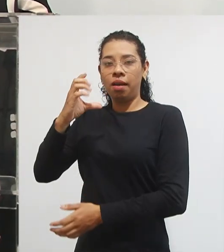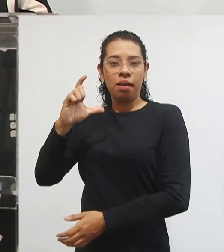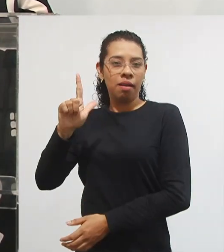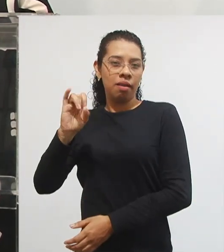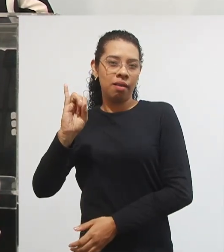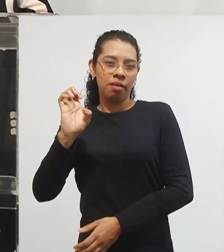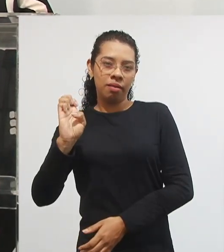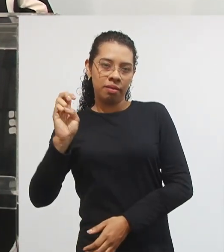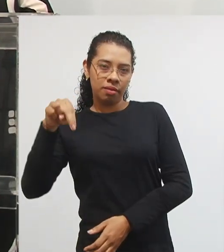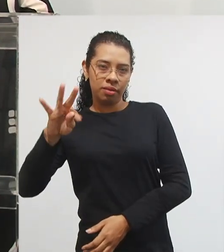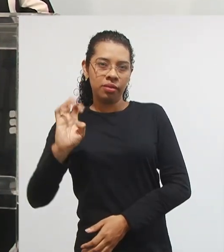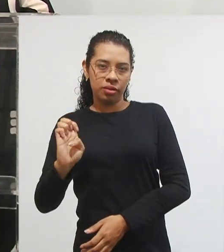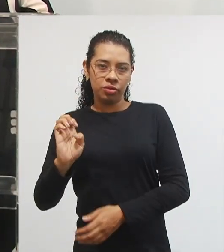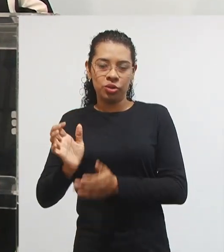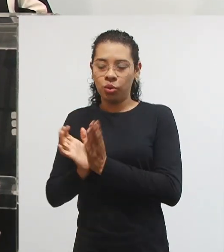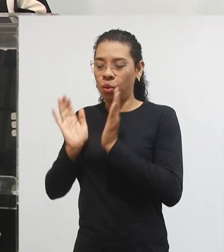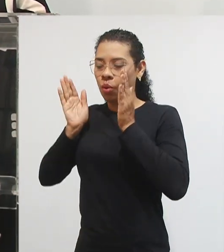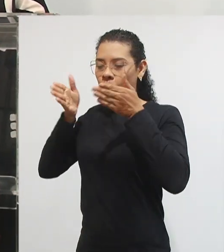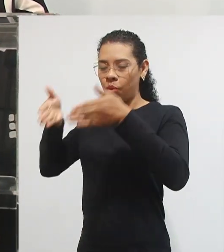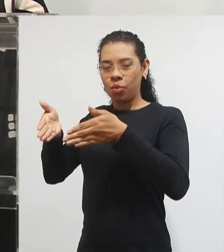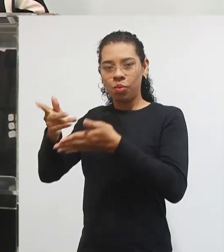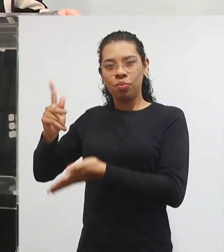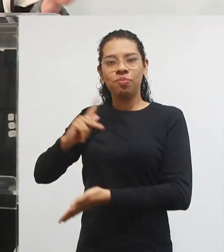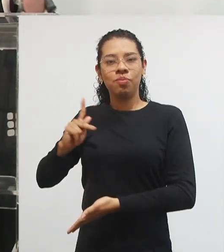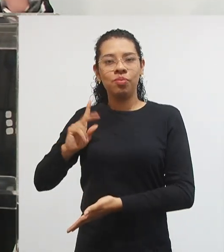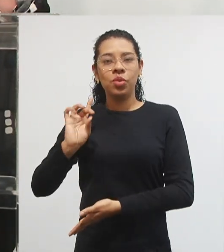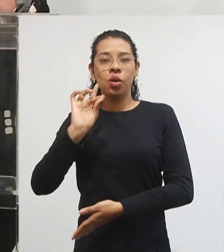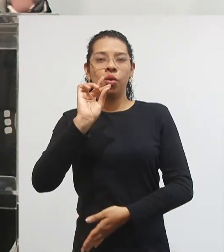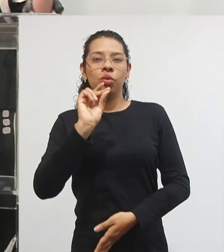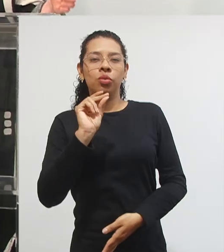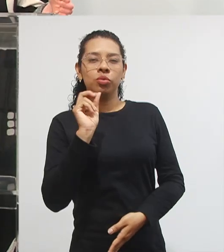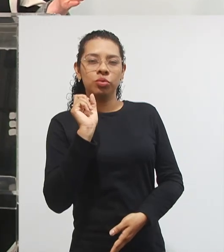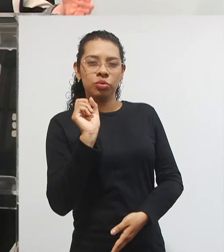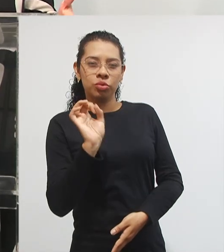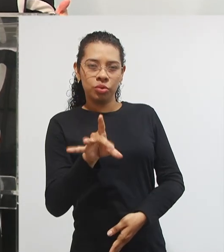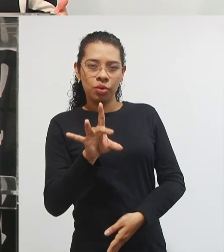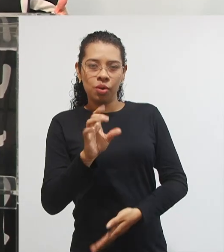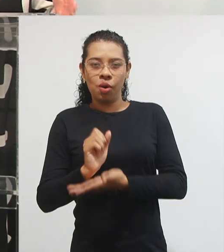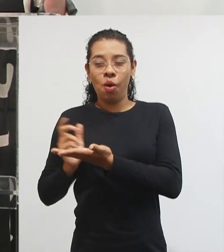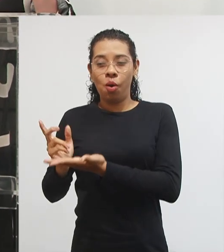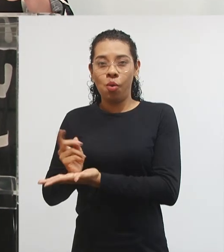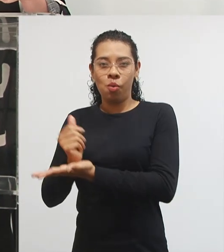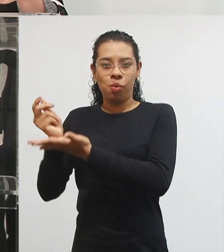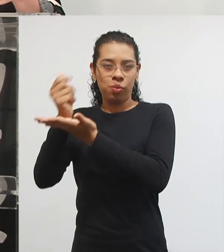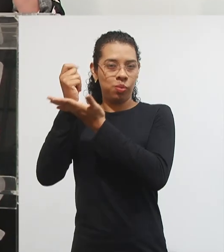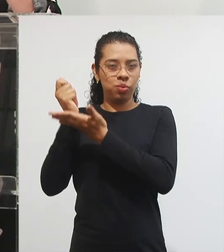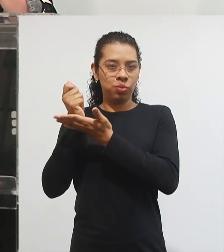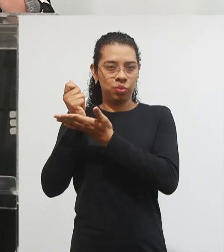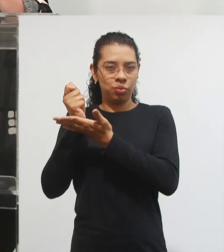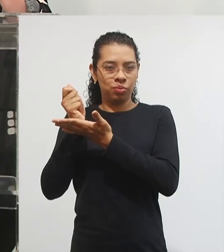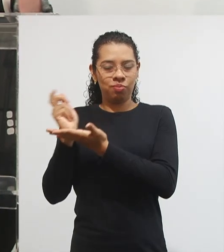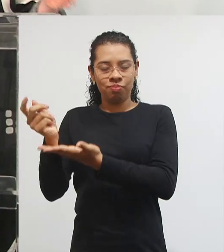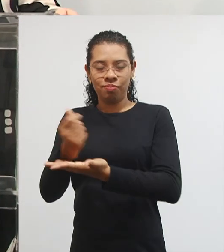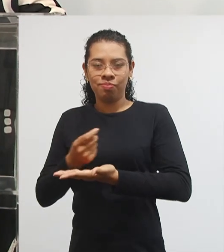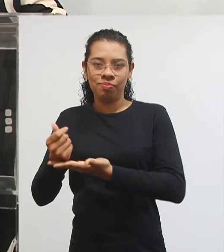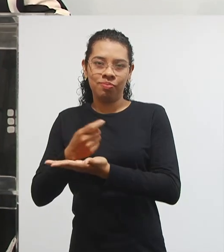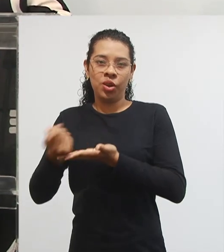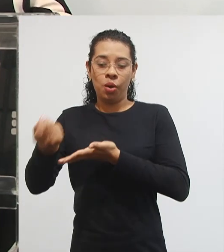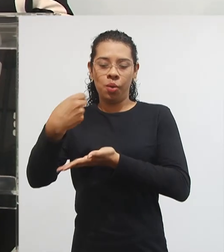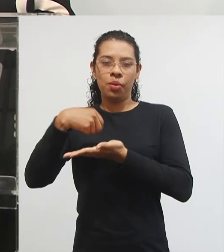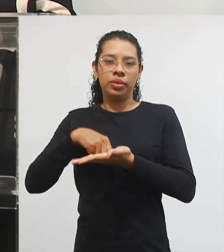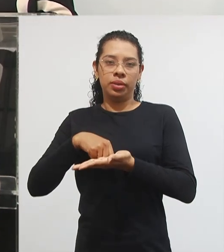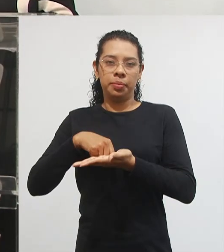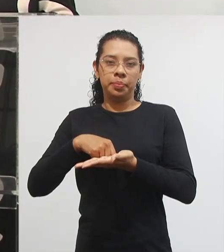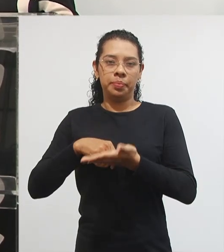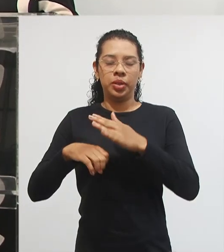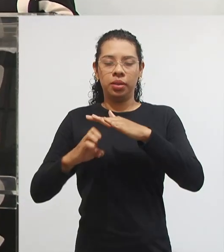você é um cliente e a empresa privada, ela visa o lucro, ela não vai visar só a satisfação do cliente, ela vai visar o lucro.